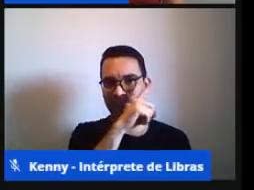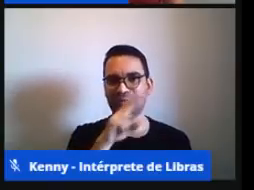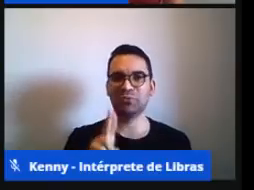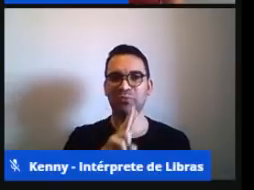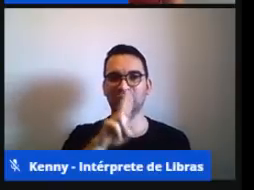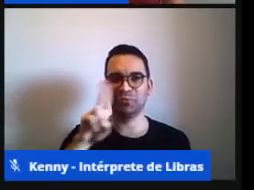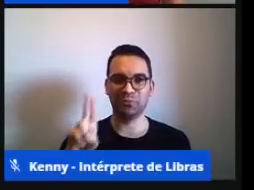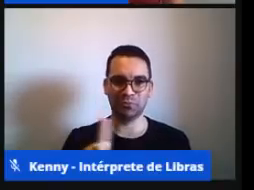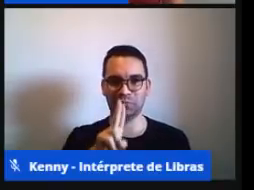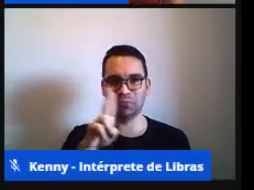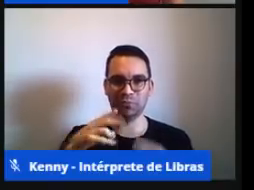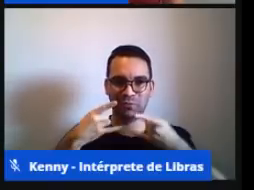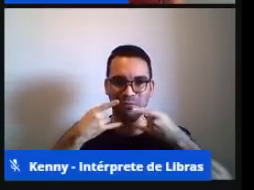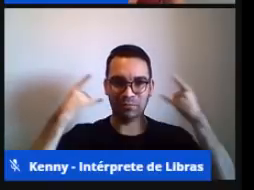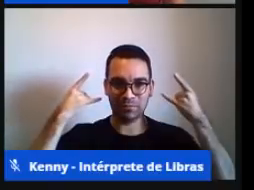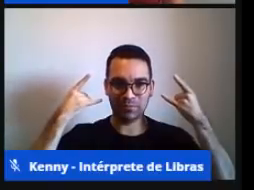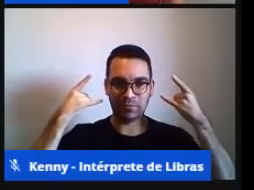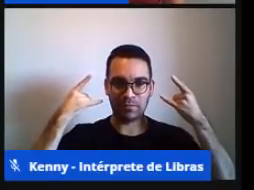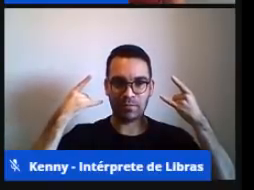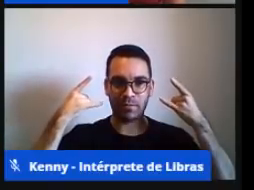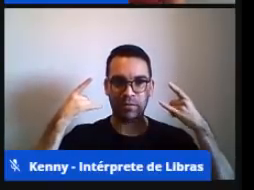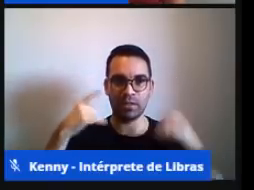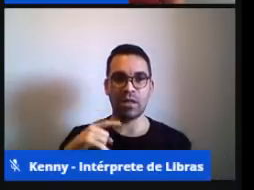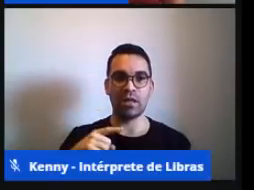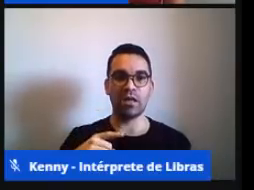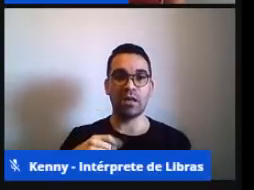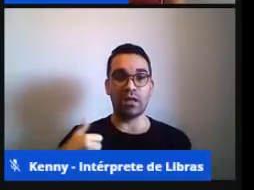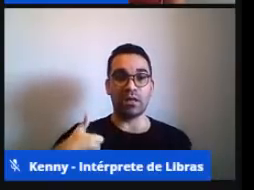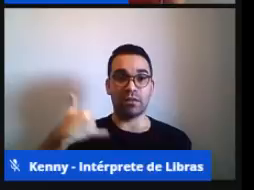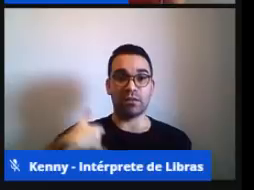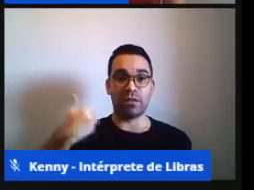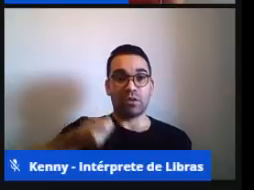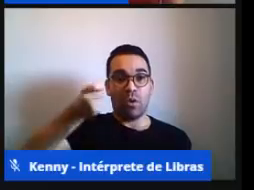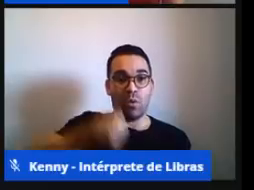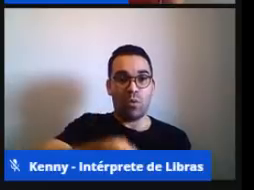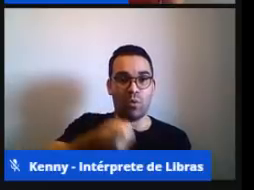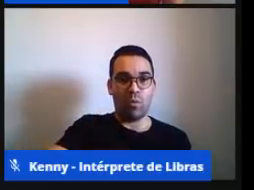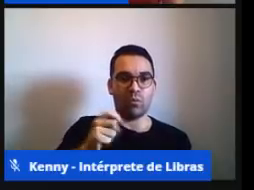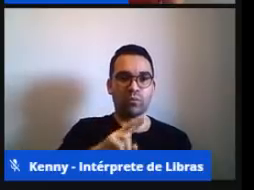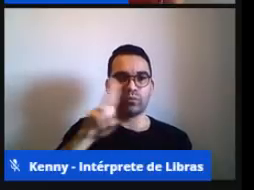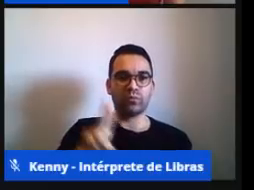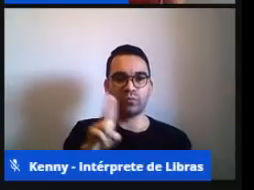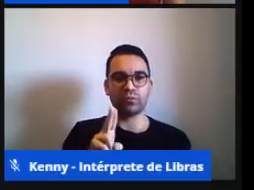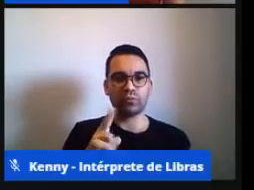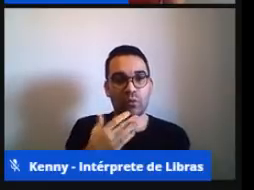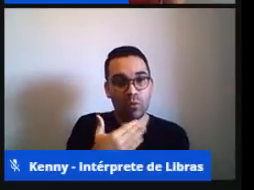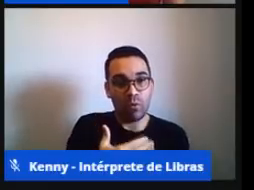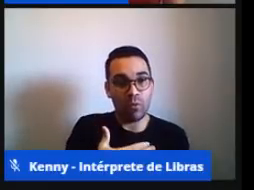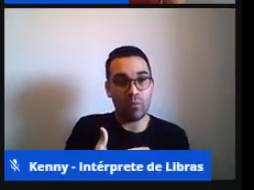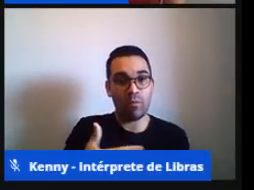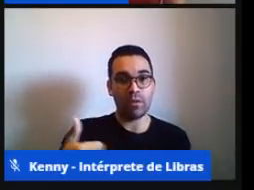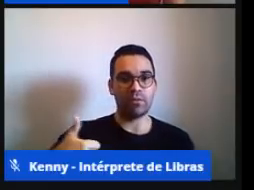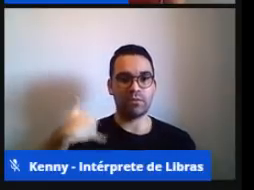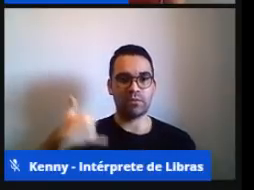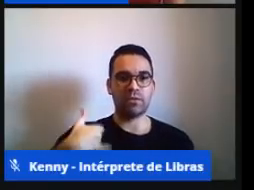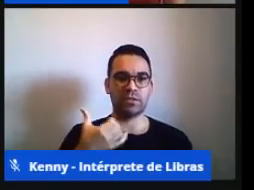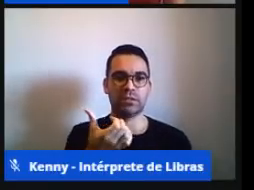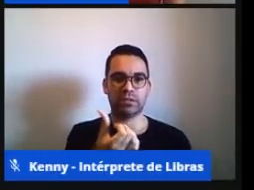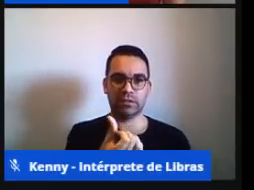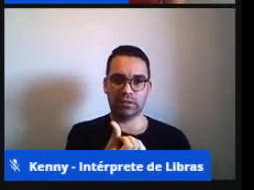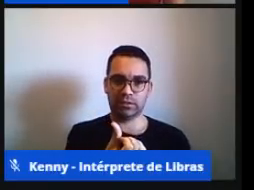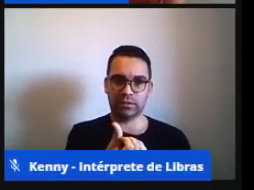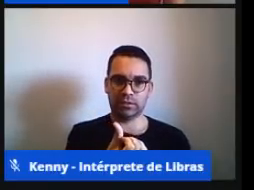obrigatória a partir dos 6 anos, que as crianças já têm um entendimento melhor para o uso da máscara, conseguem usar a máscara de forma adequada, desde